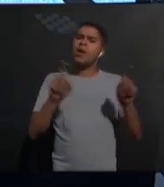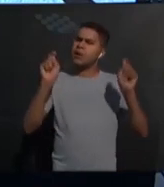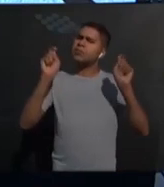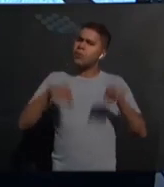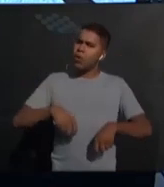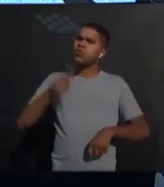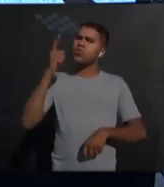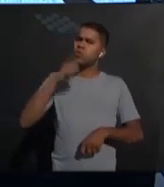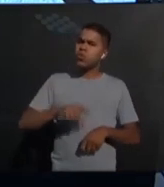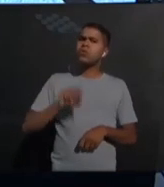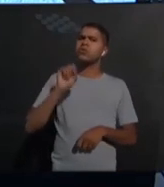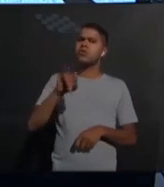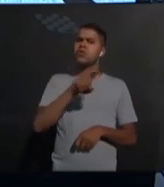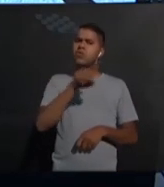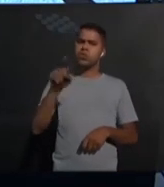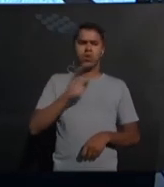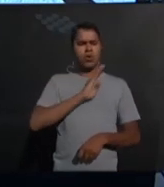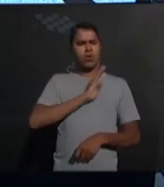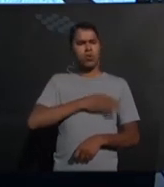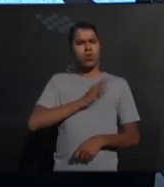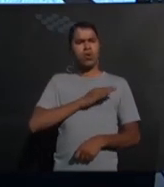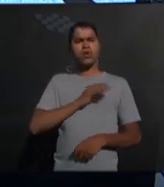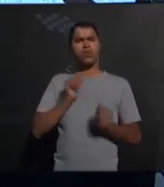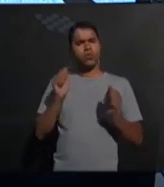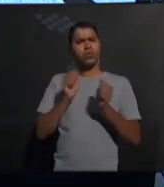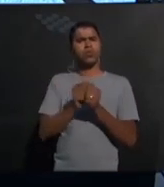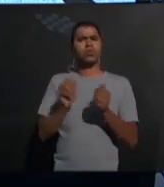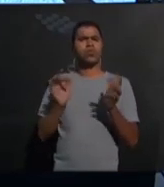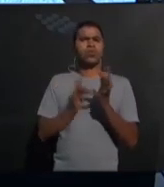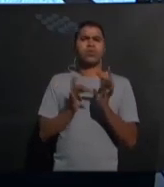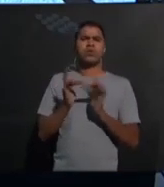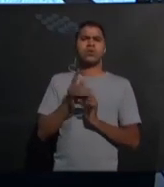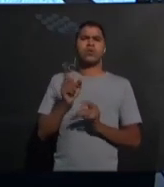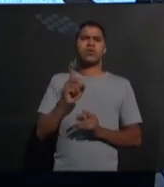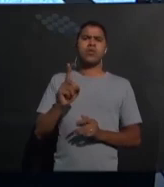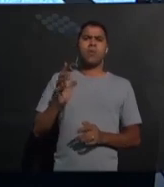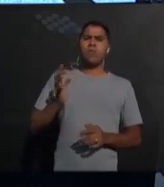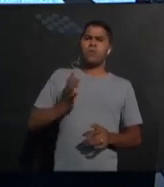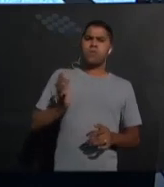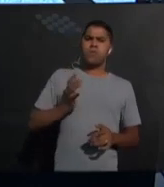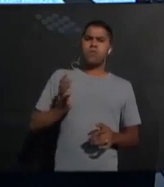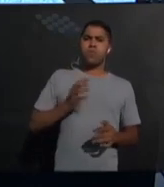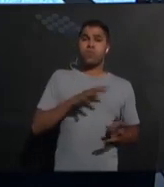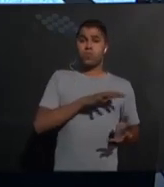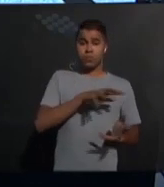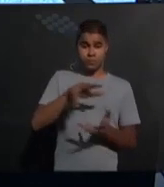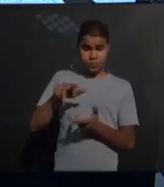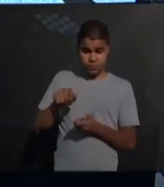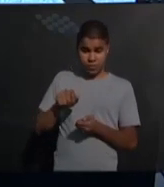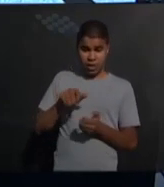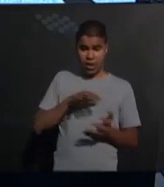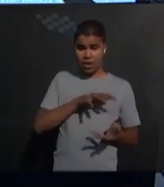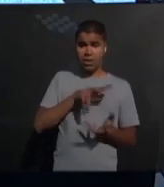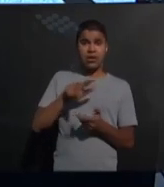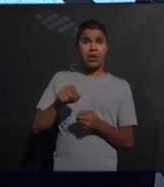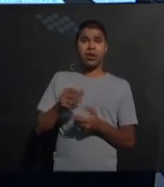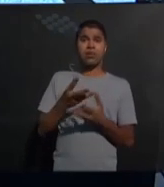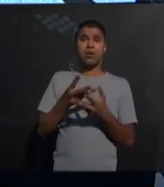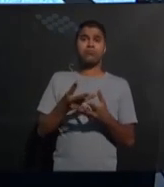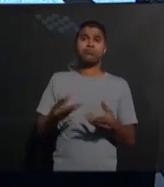se você colocar o seu coração de jesus e não nas riquezas desse mundo porque as riquezas são